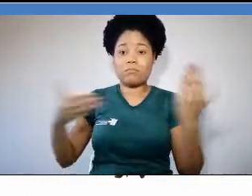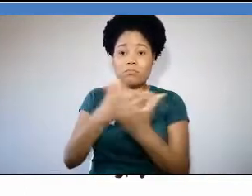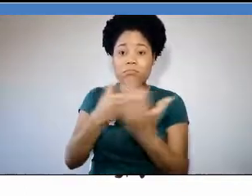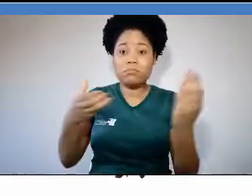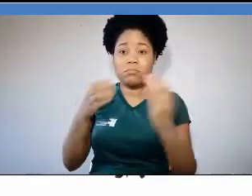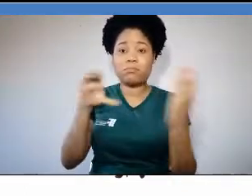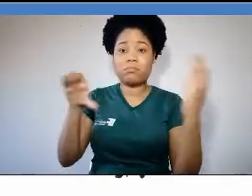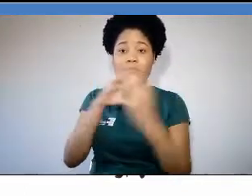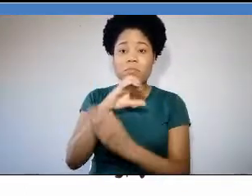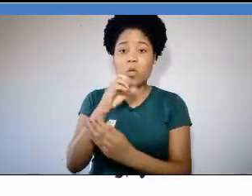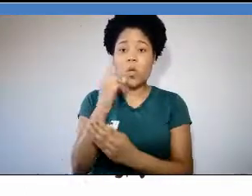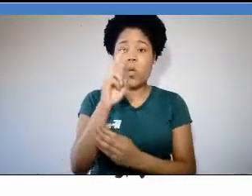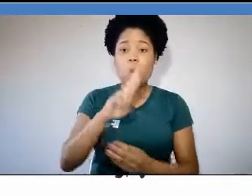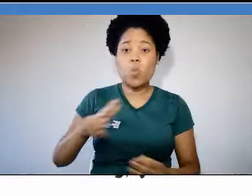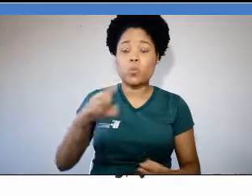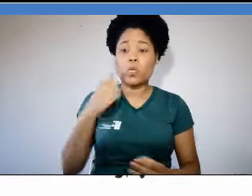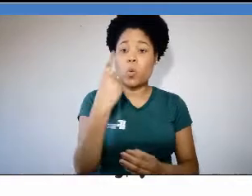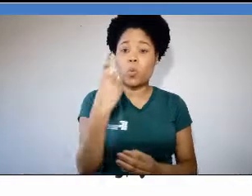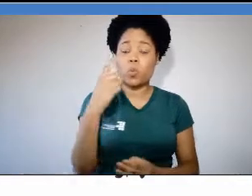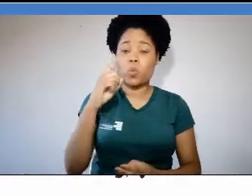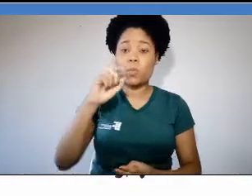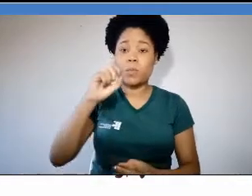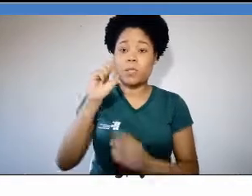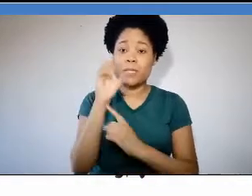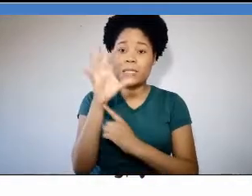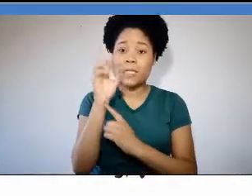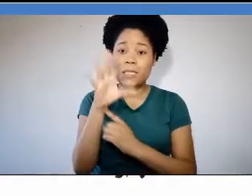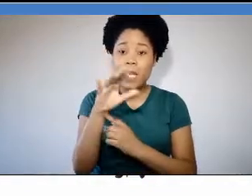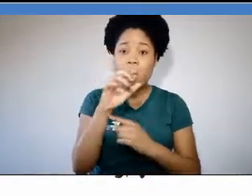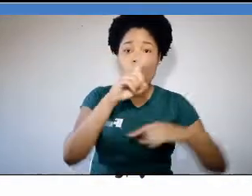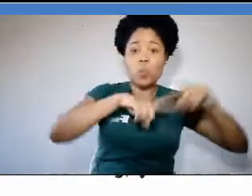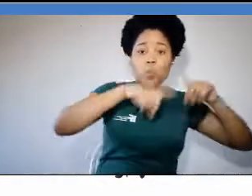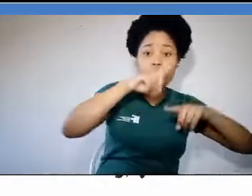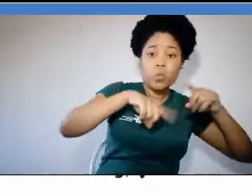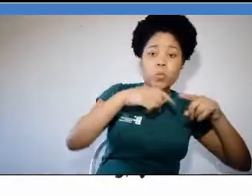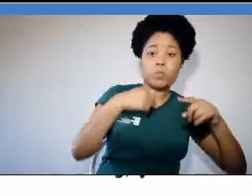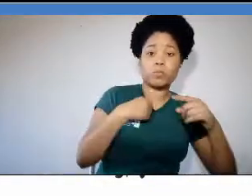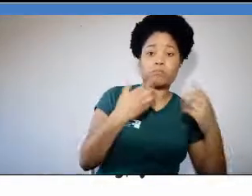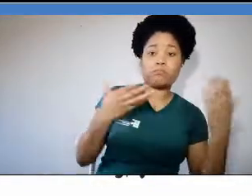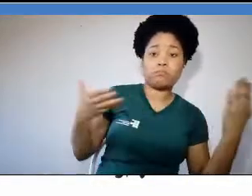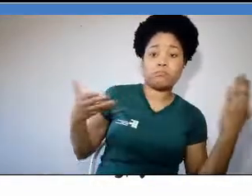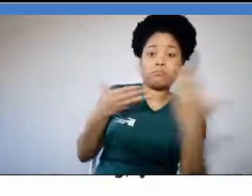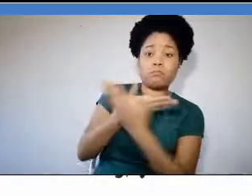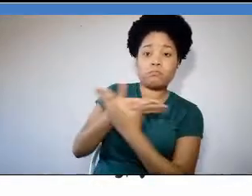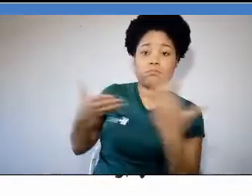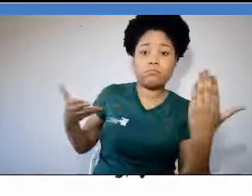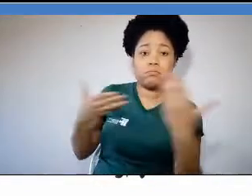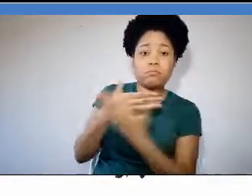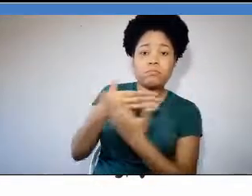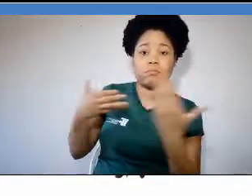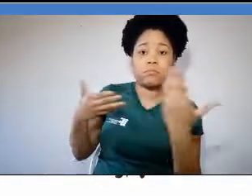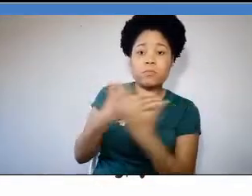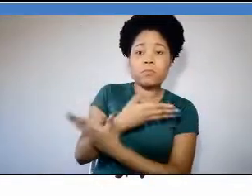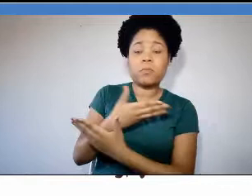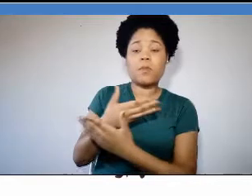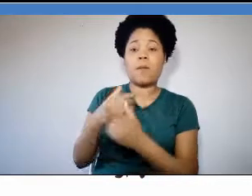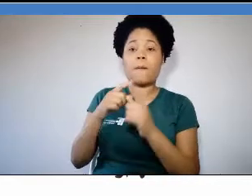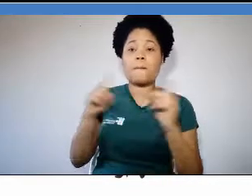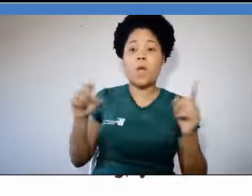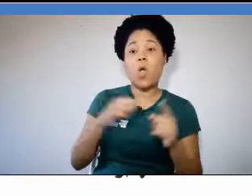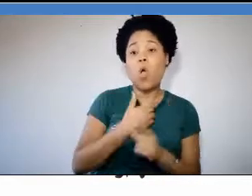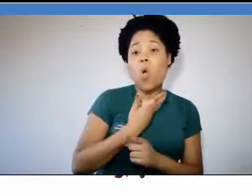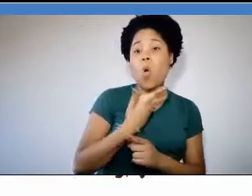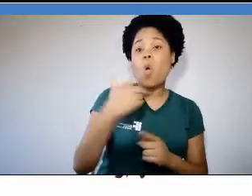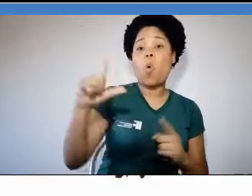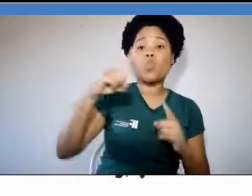que usa um determinado sinal e vamos usar equipamentos para fazer transmissão um entre o outro, né,